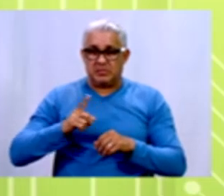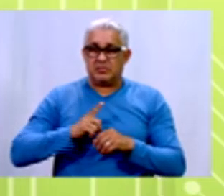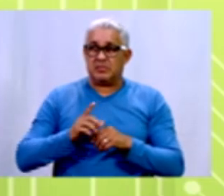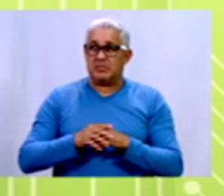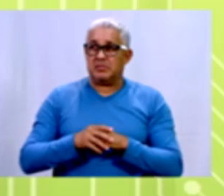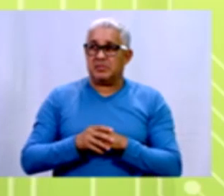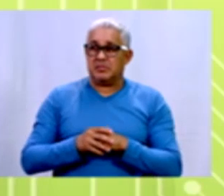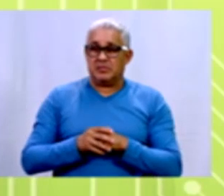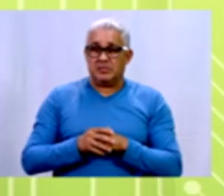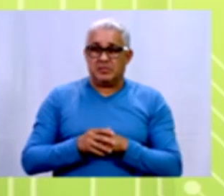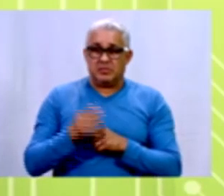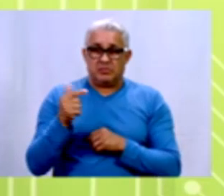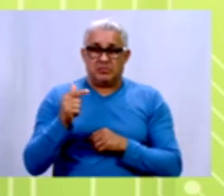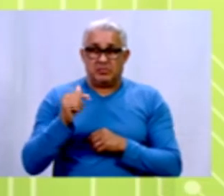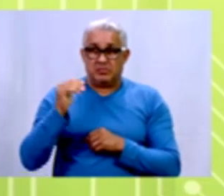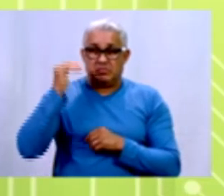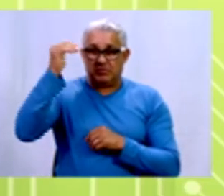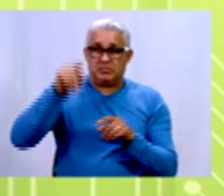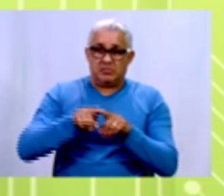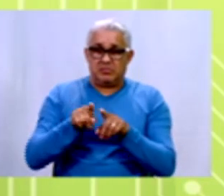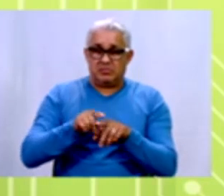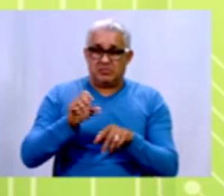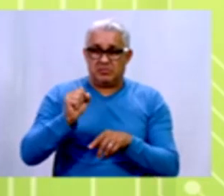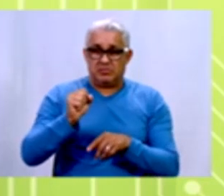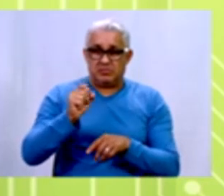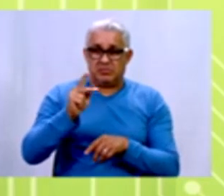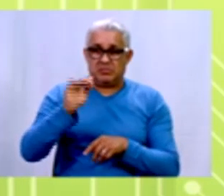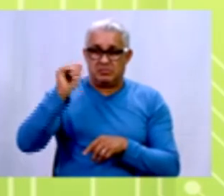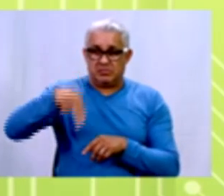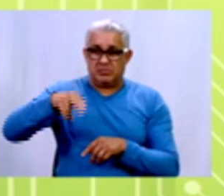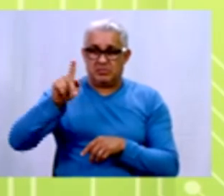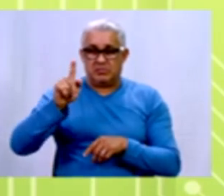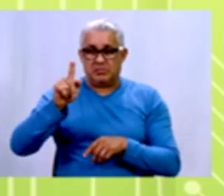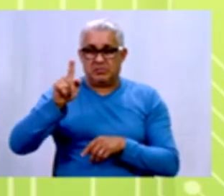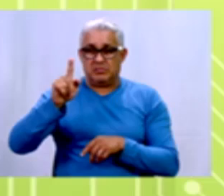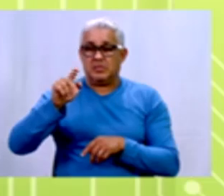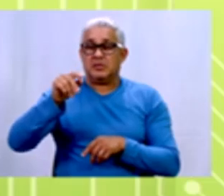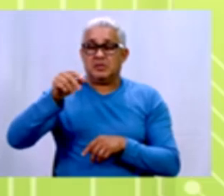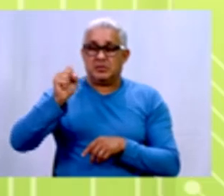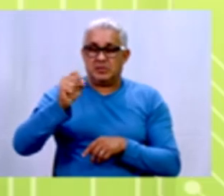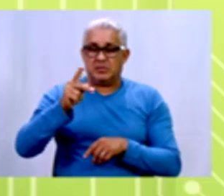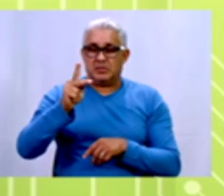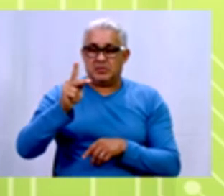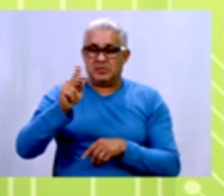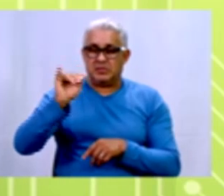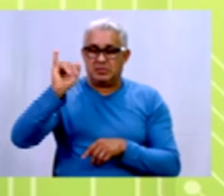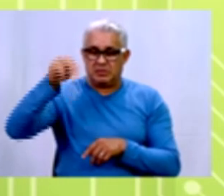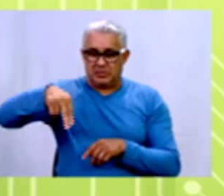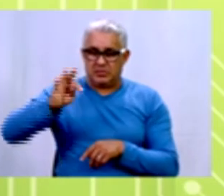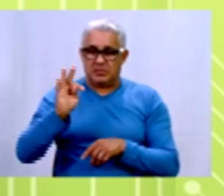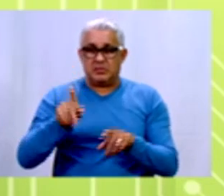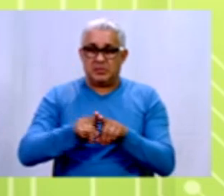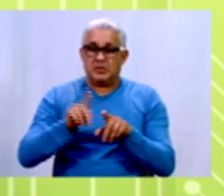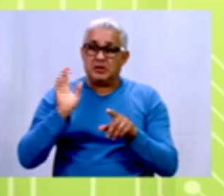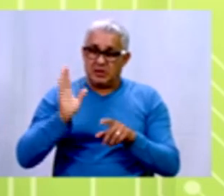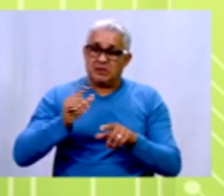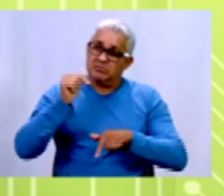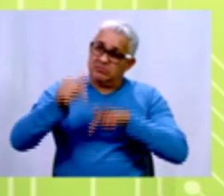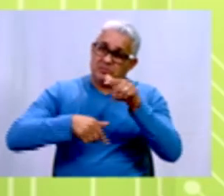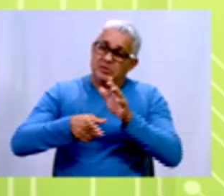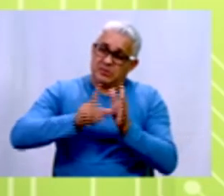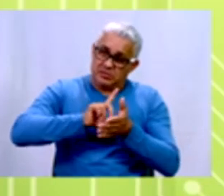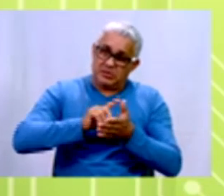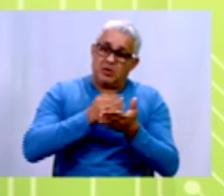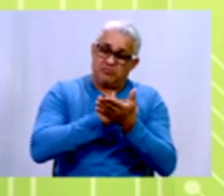entrado aquela caixinha de cima ainda no sprint, o PO já deve ter feito esse serviço, já quando o